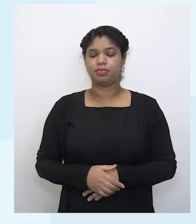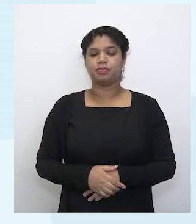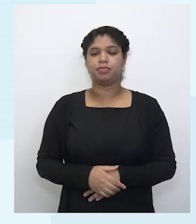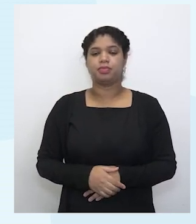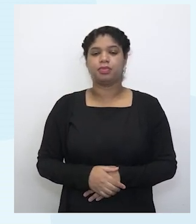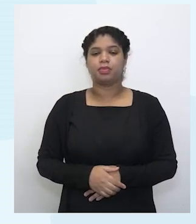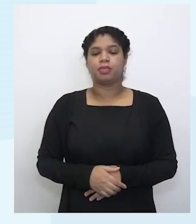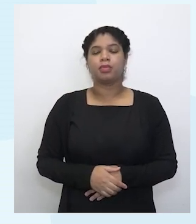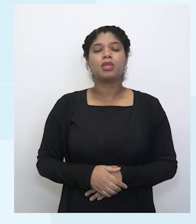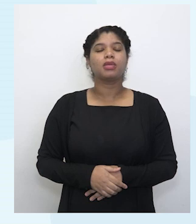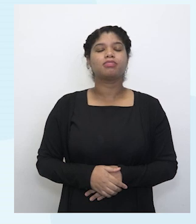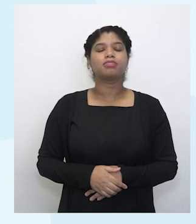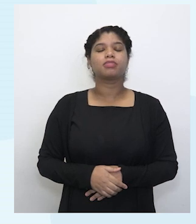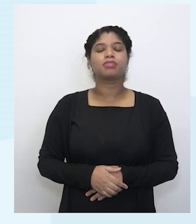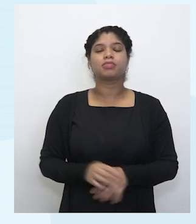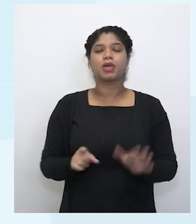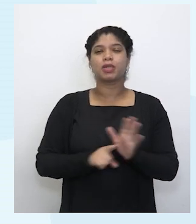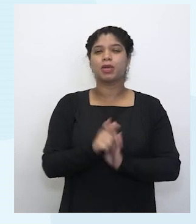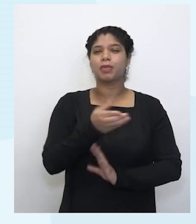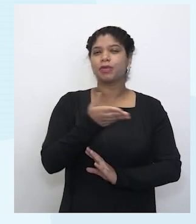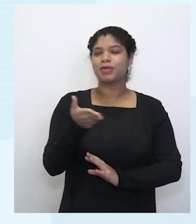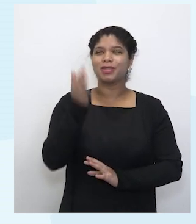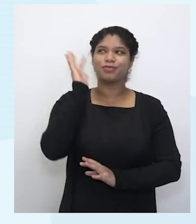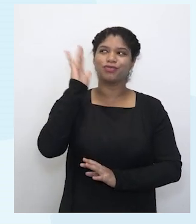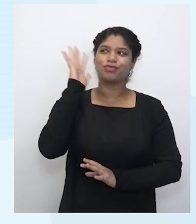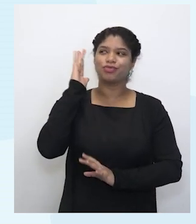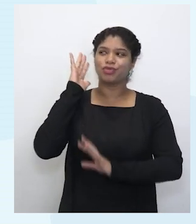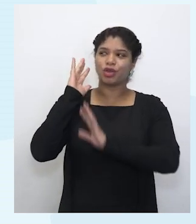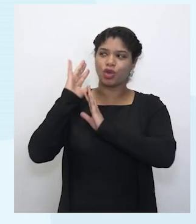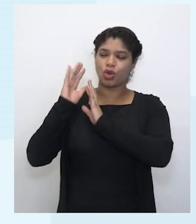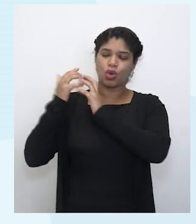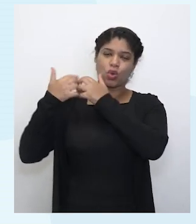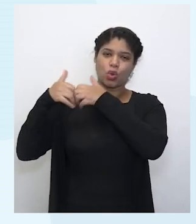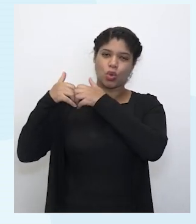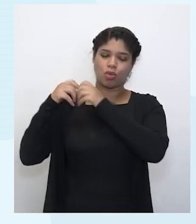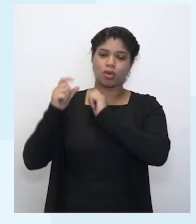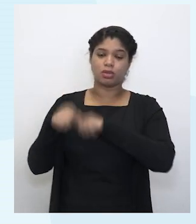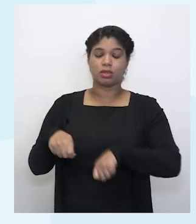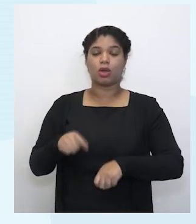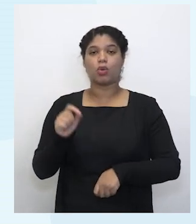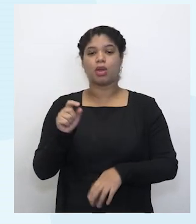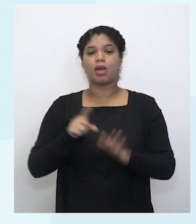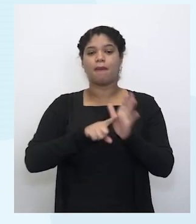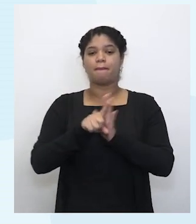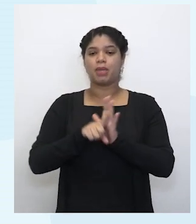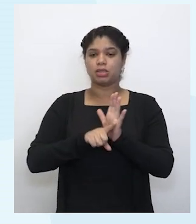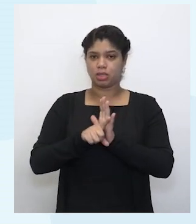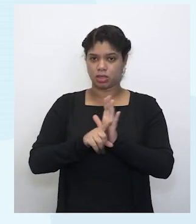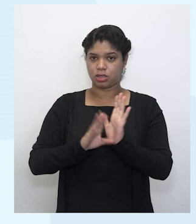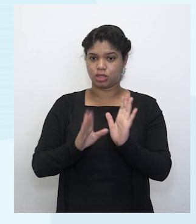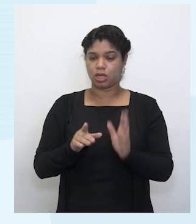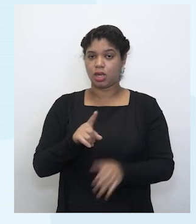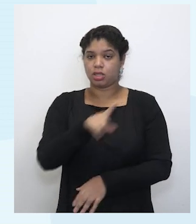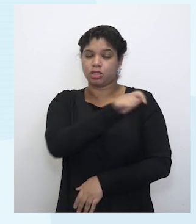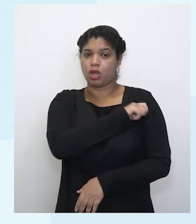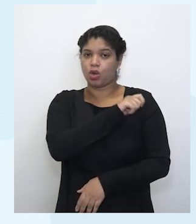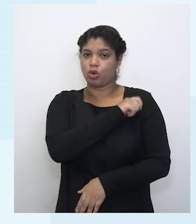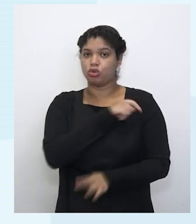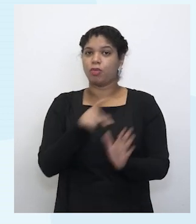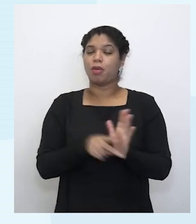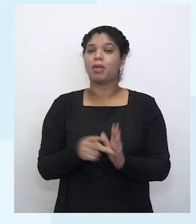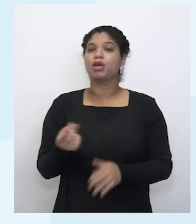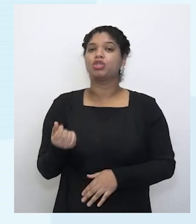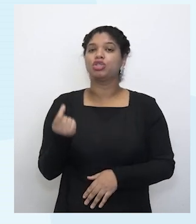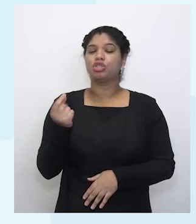que você reflita sobre as questões a seguir. A partir da pesquisa realizada pelo estudante sobre o sistema